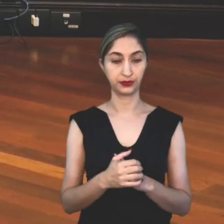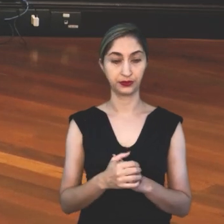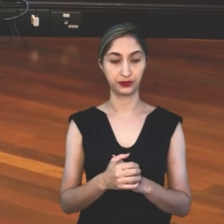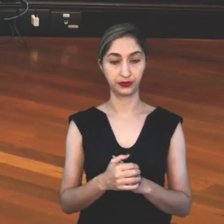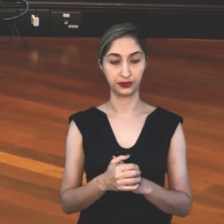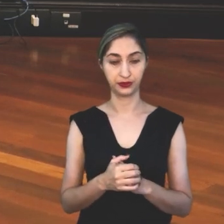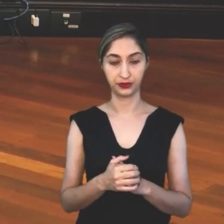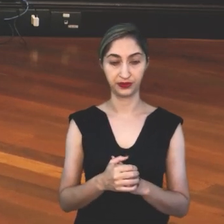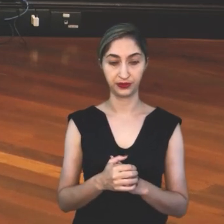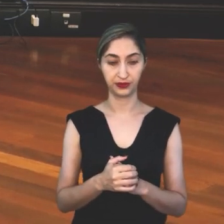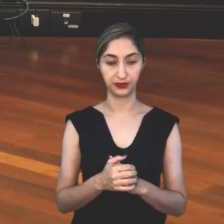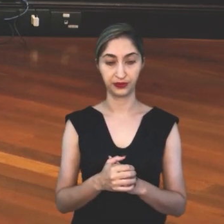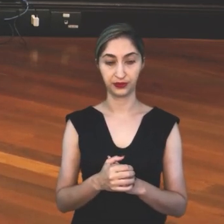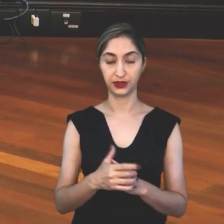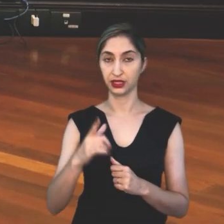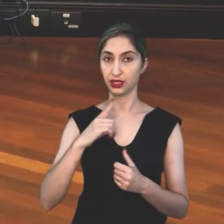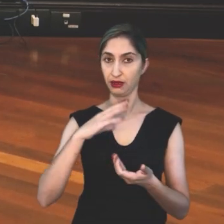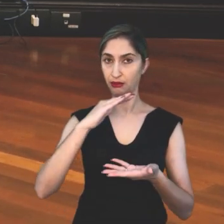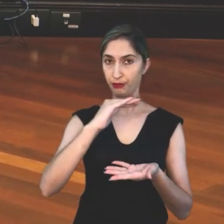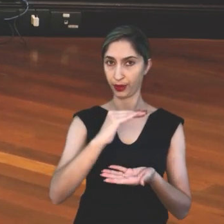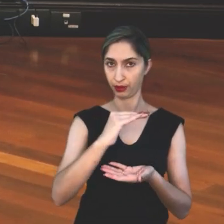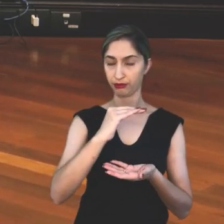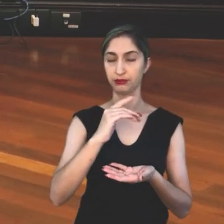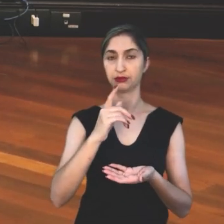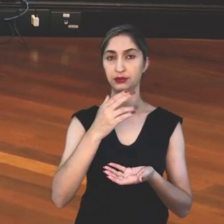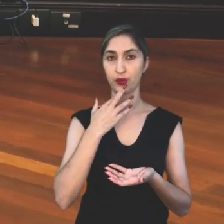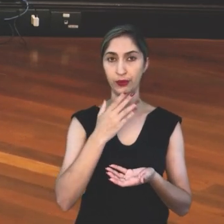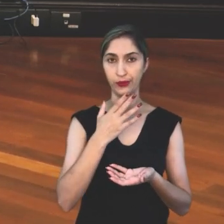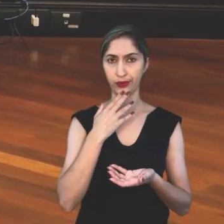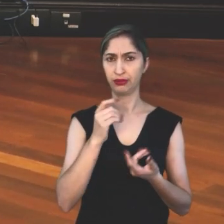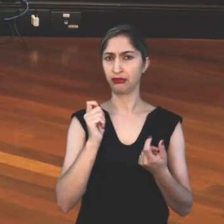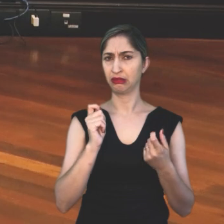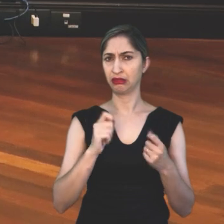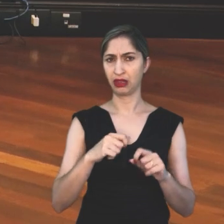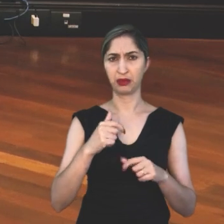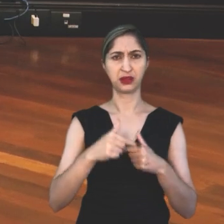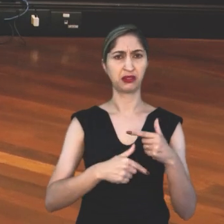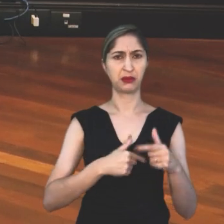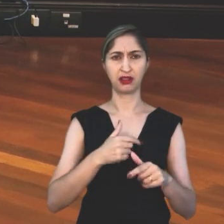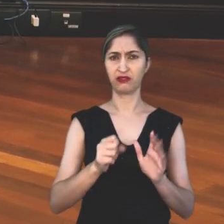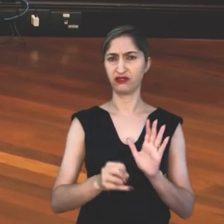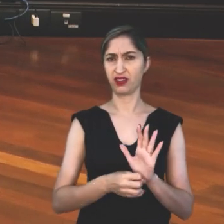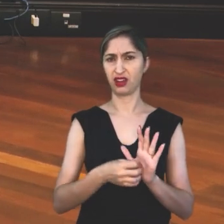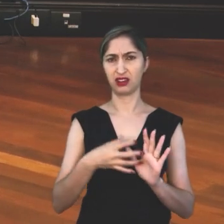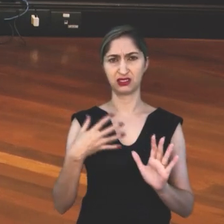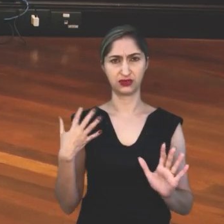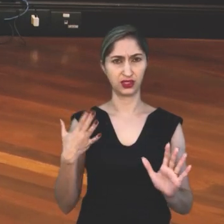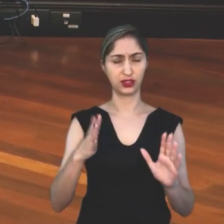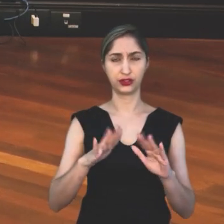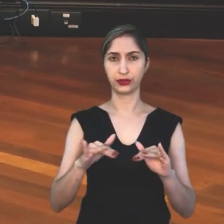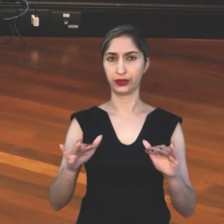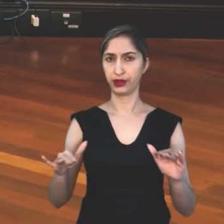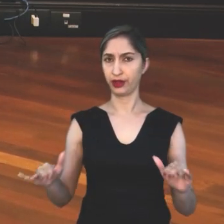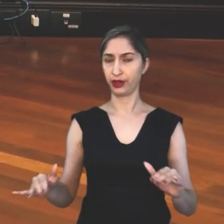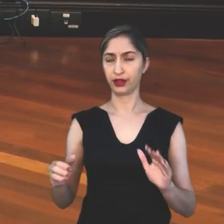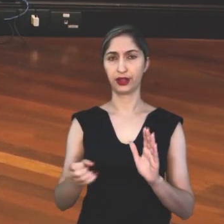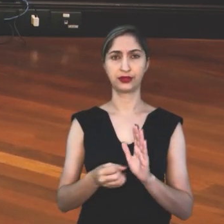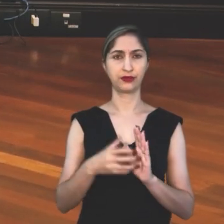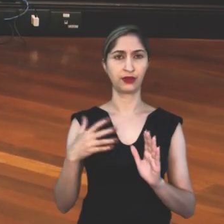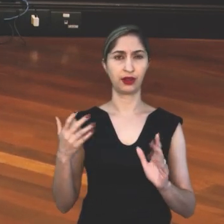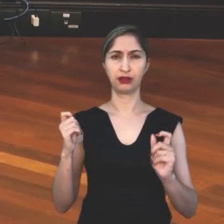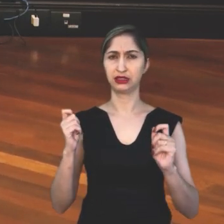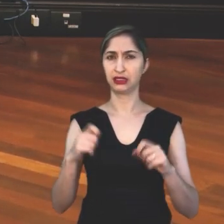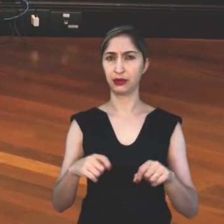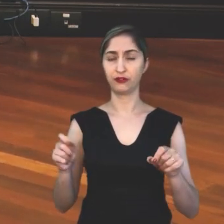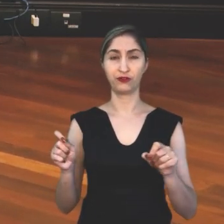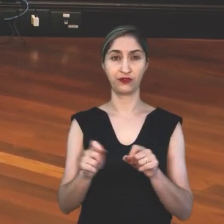alguns pigmentos. Esses pigmentos são 4 potinhos de pigmentos que dá para trabalhar diversas vezes